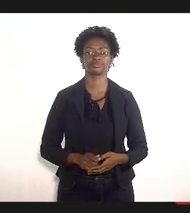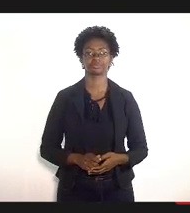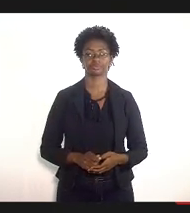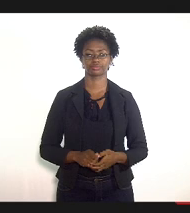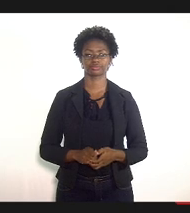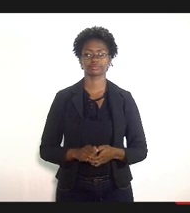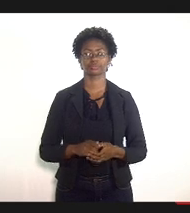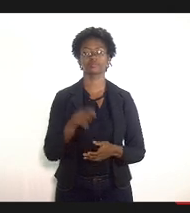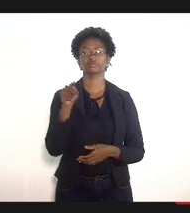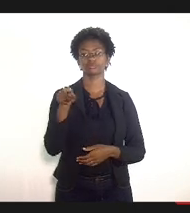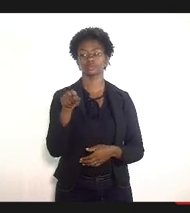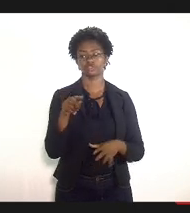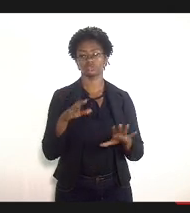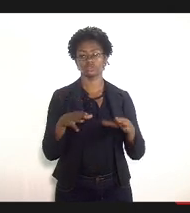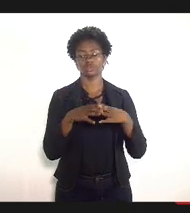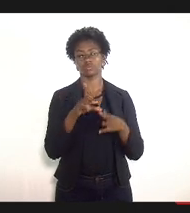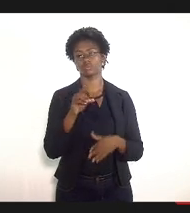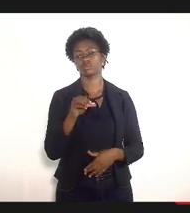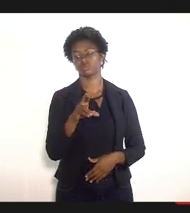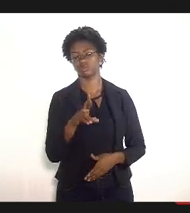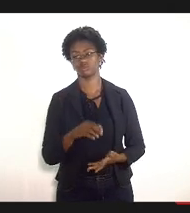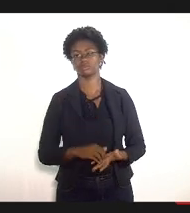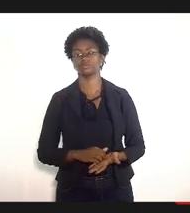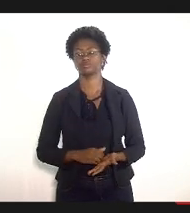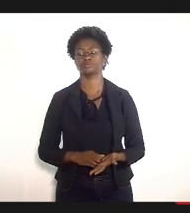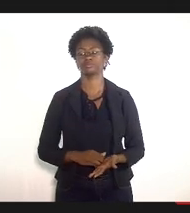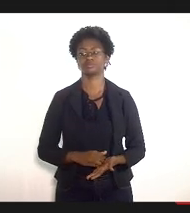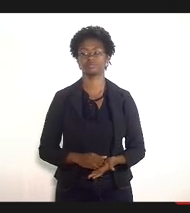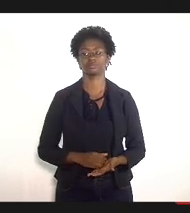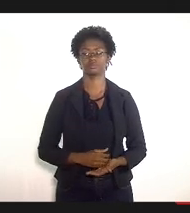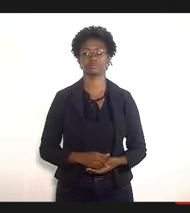nessa questão da Rede Dó, né?